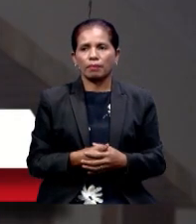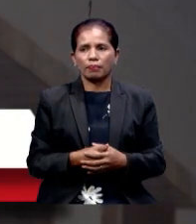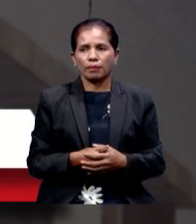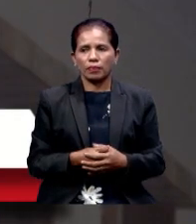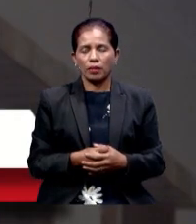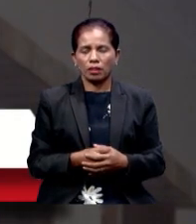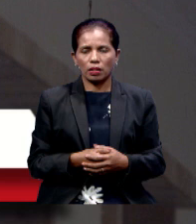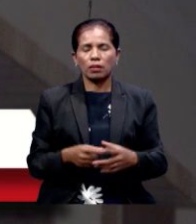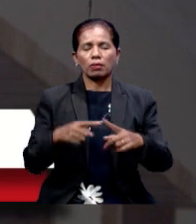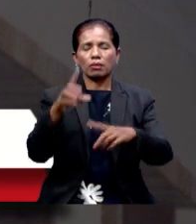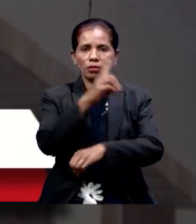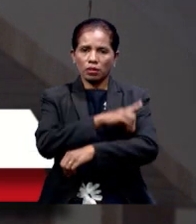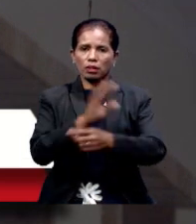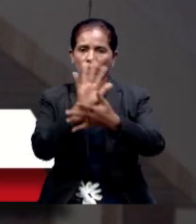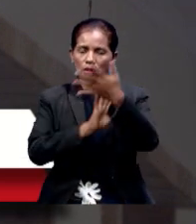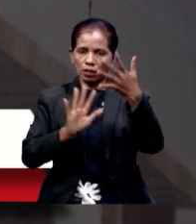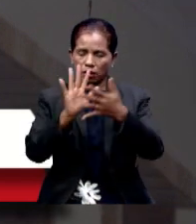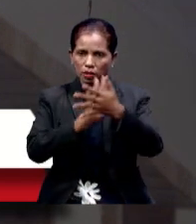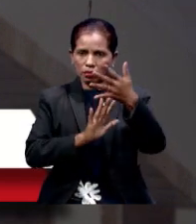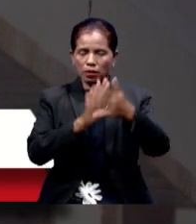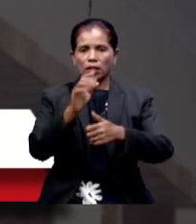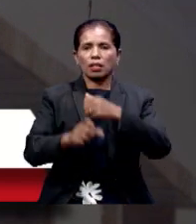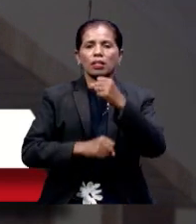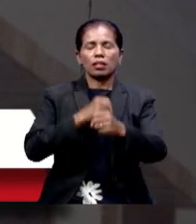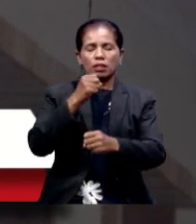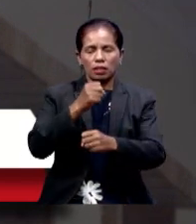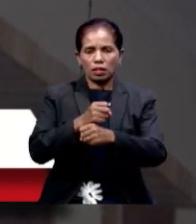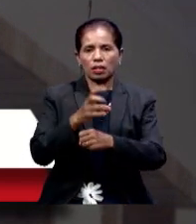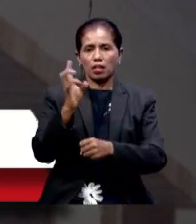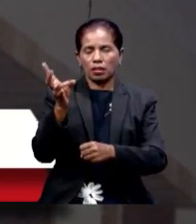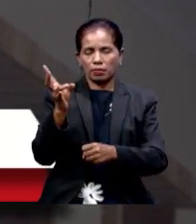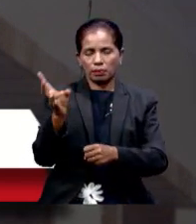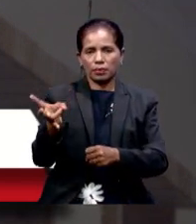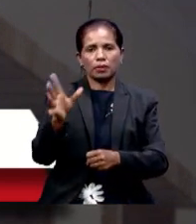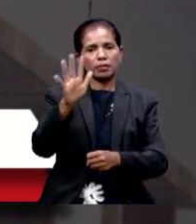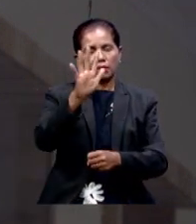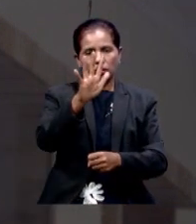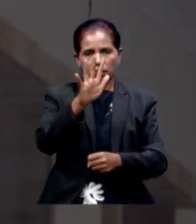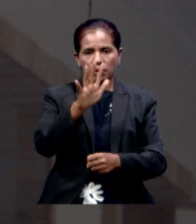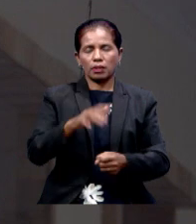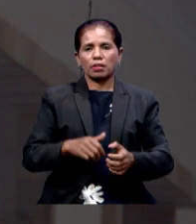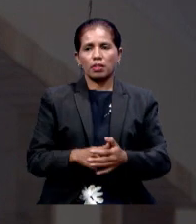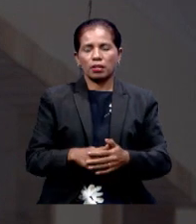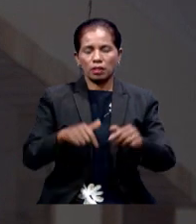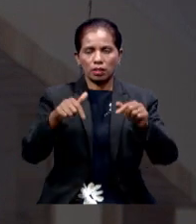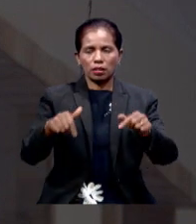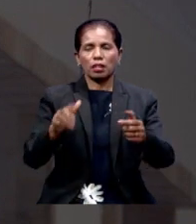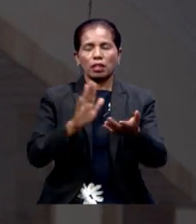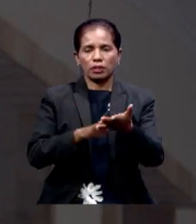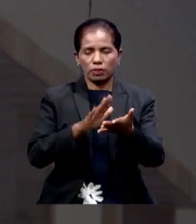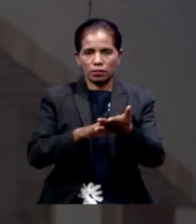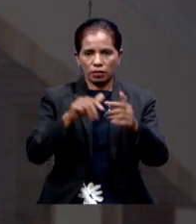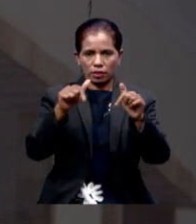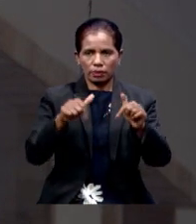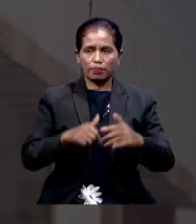Hoje nós celebra aniversário, 75 anos e dende, ia. Colégio de